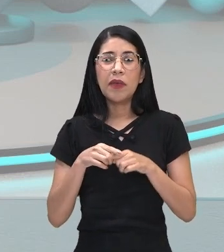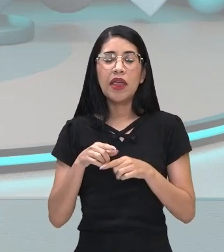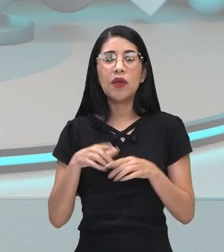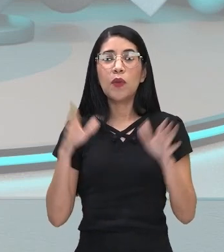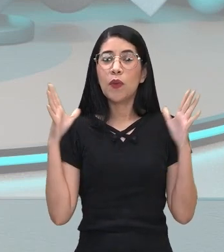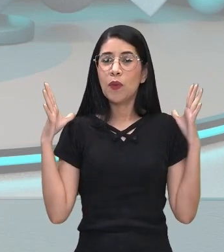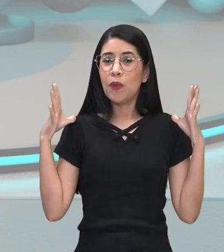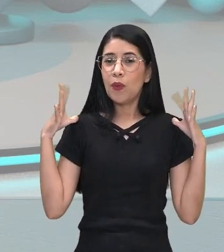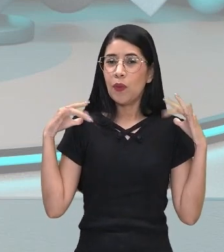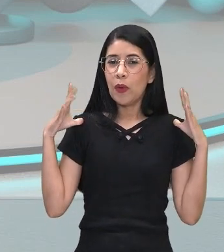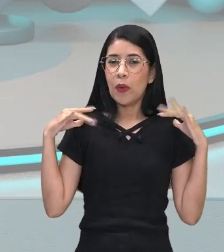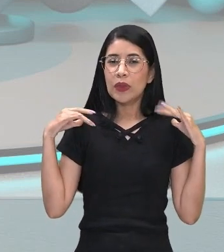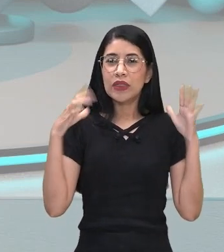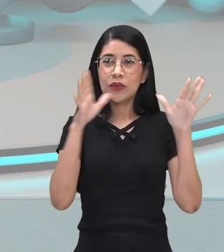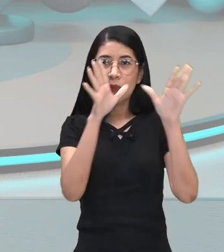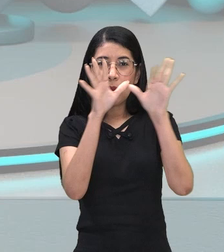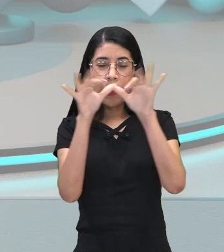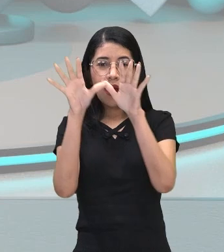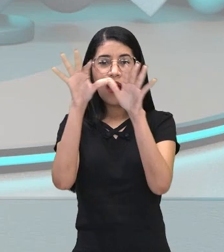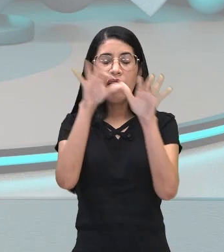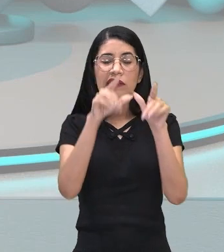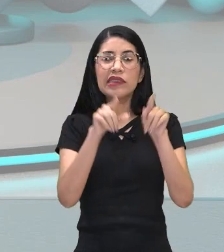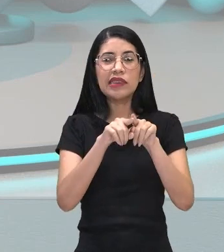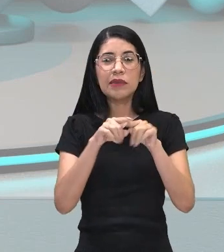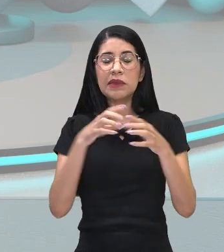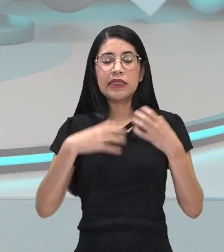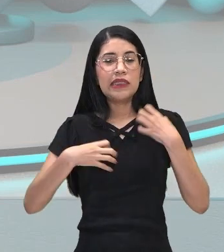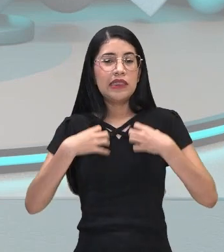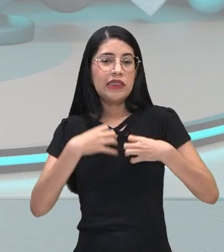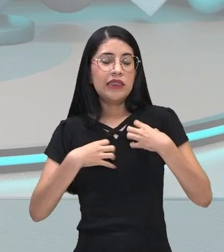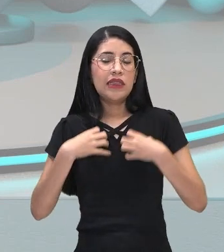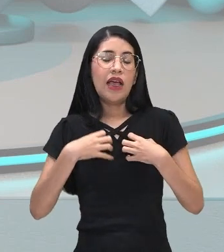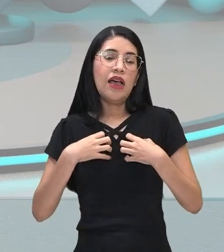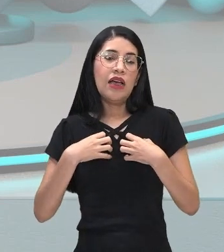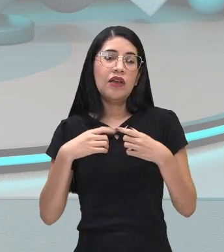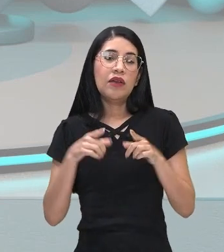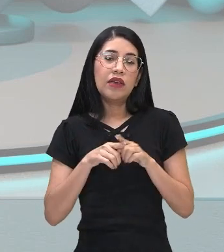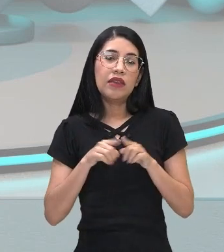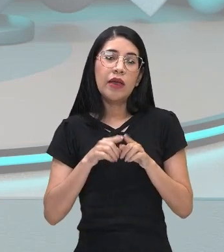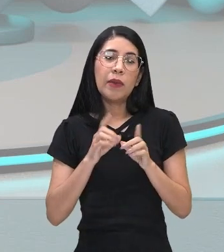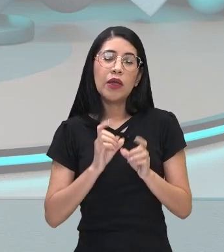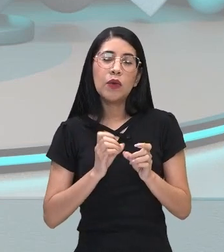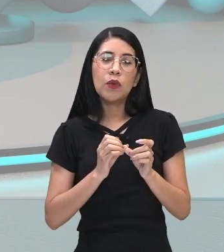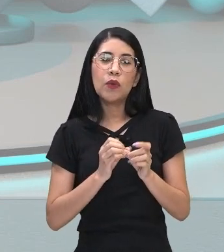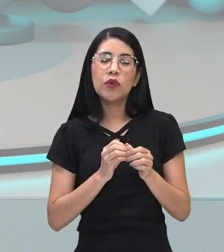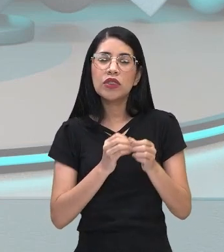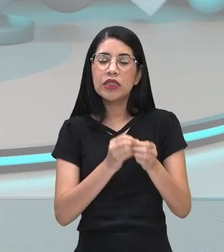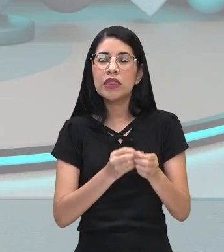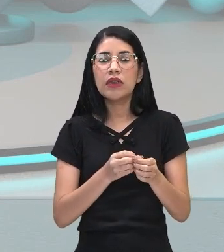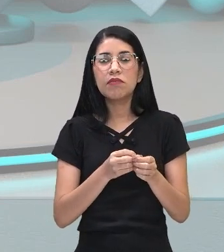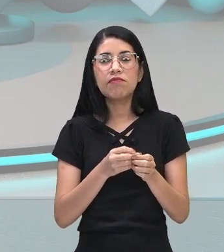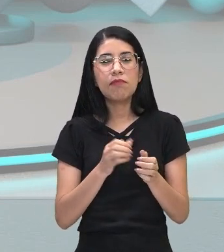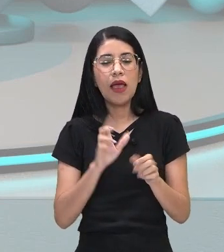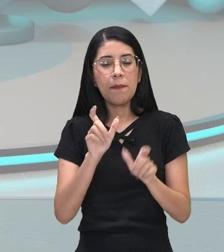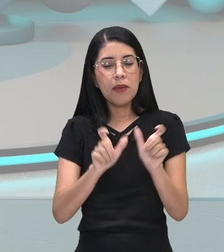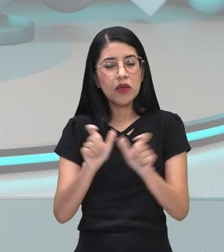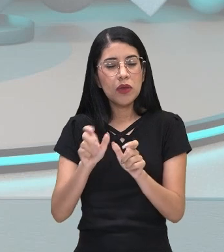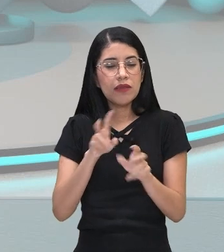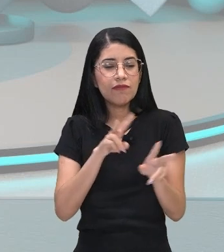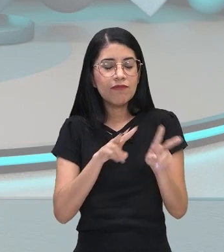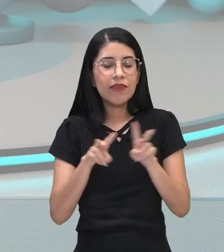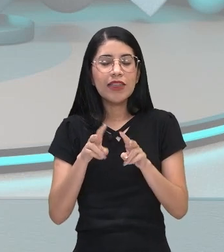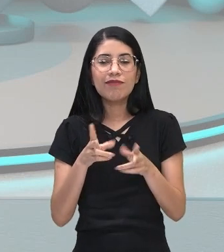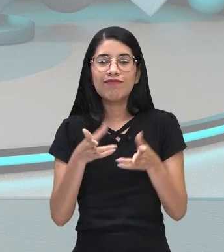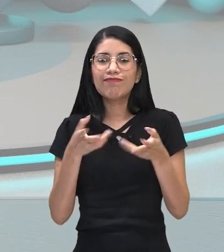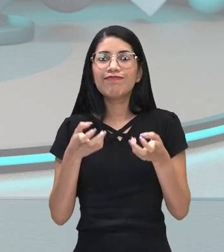estão bastante agitados e aqui os apóstolos olhando essa cena. Então, o Giotto, ele